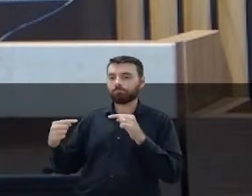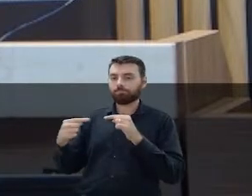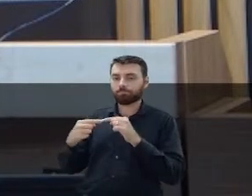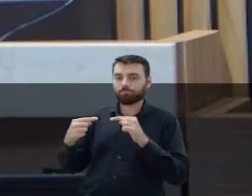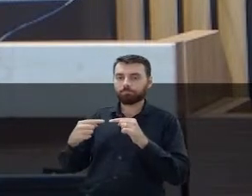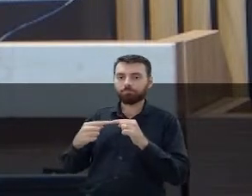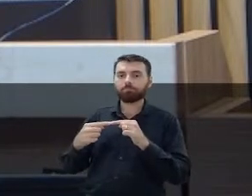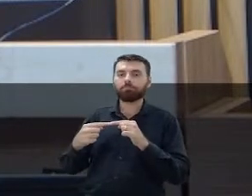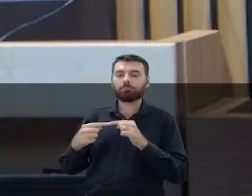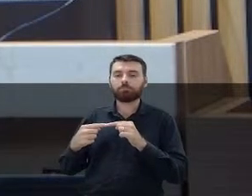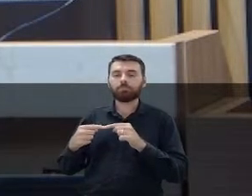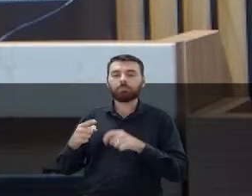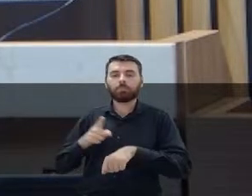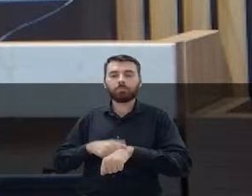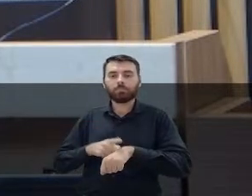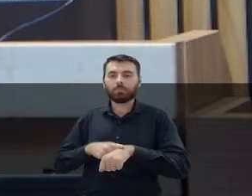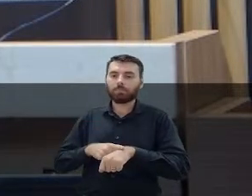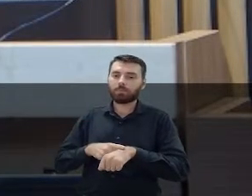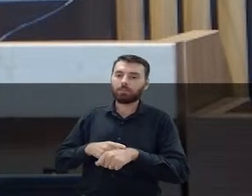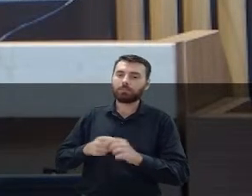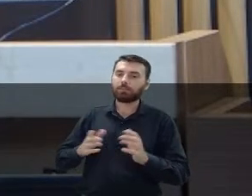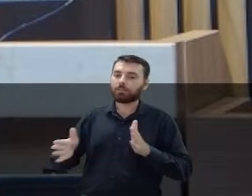como temporária ou definitiva.